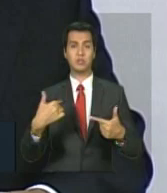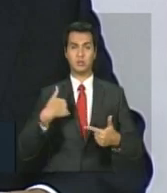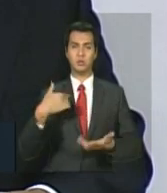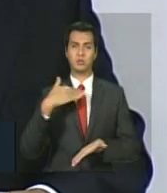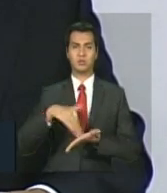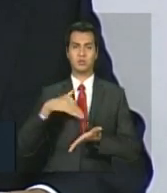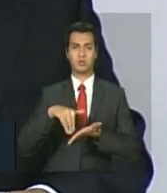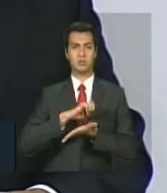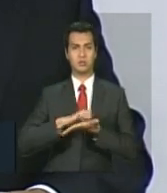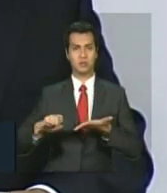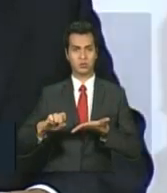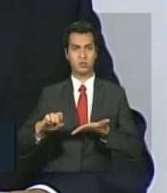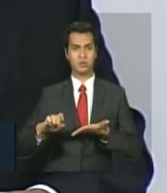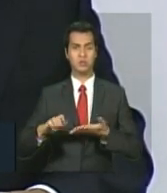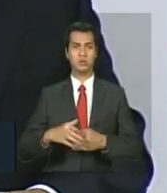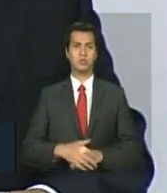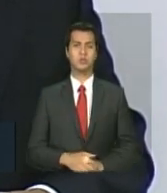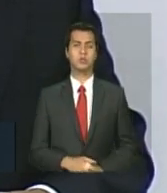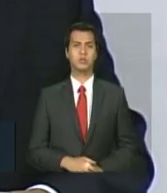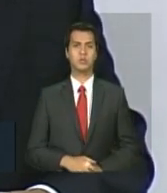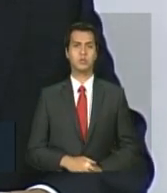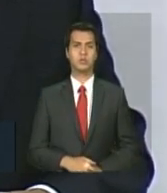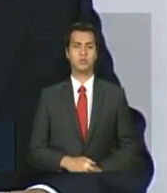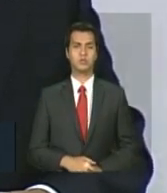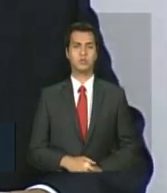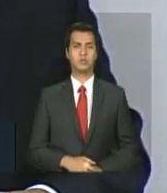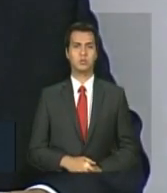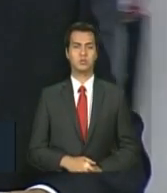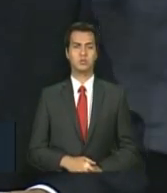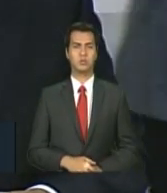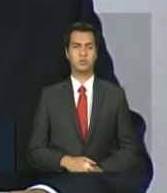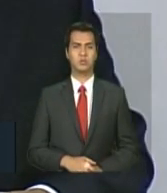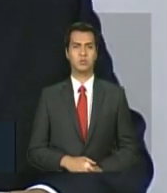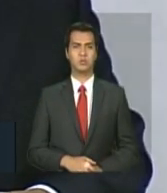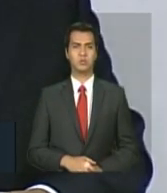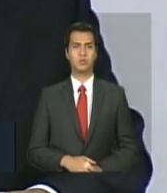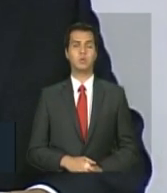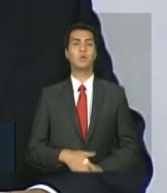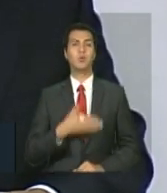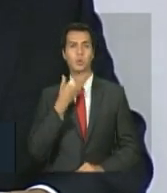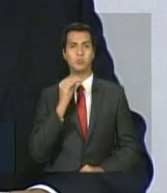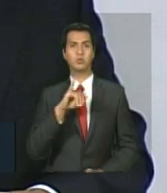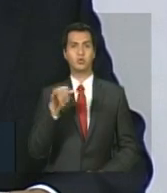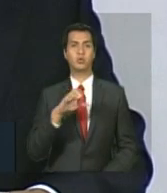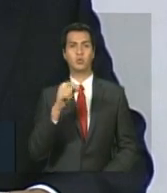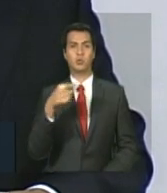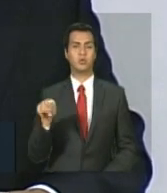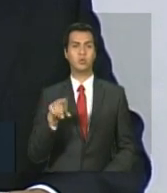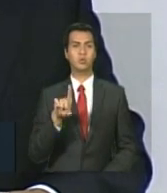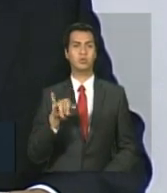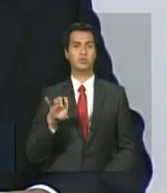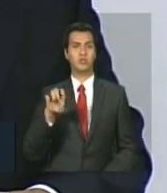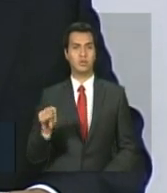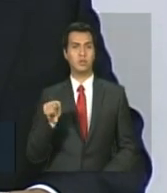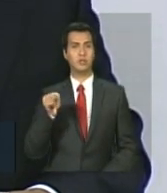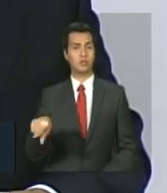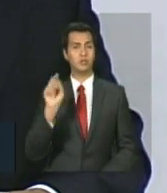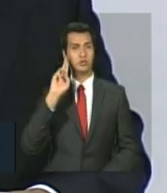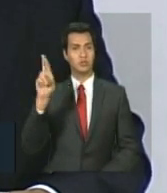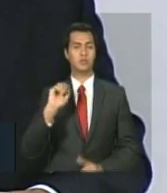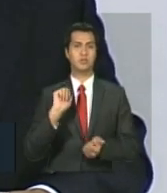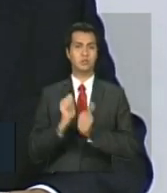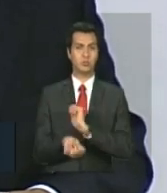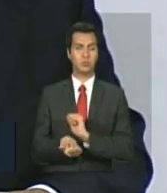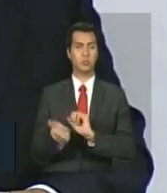secretário executivo, atendi a um dirigente, o João Dias, um dirigente de uma entidade esportiva que apresentou